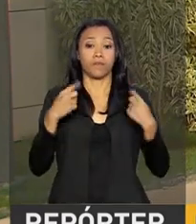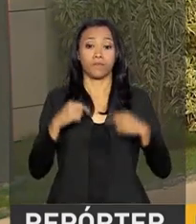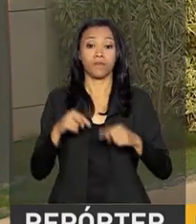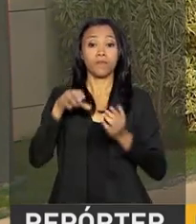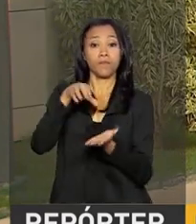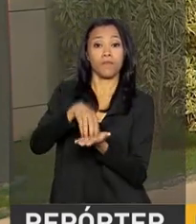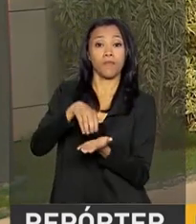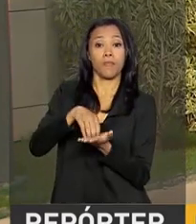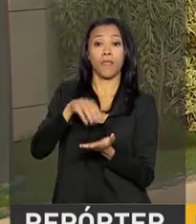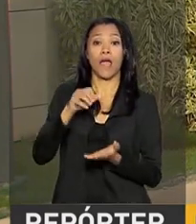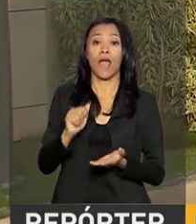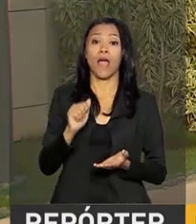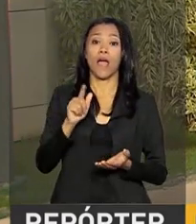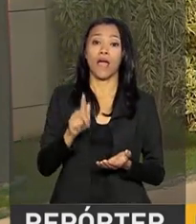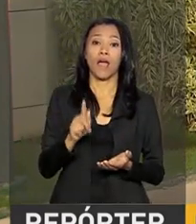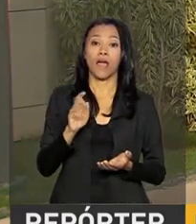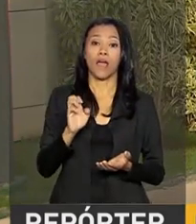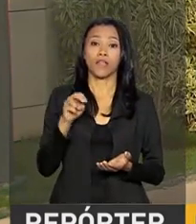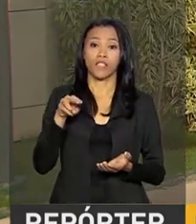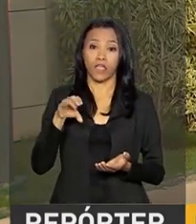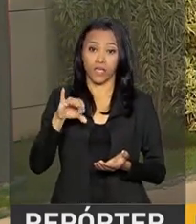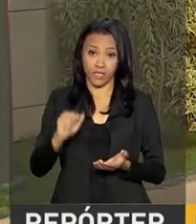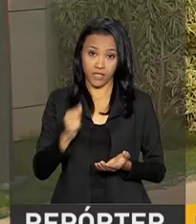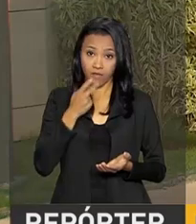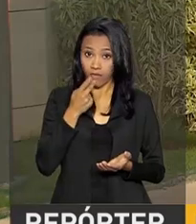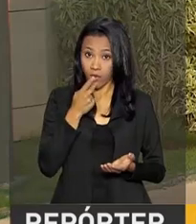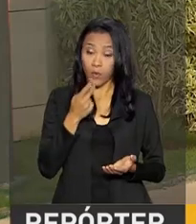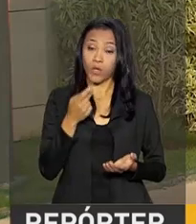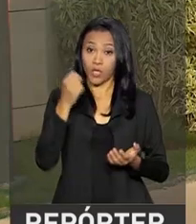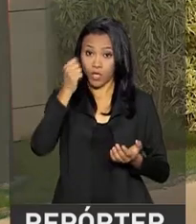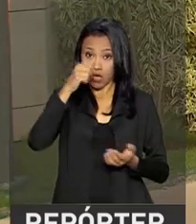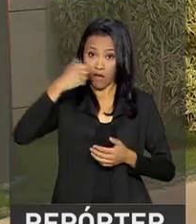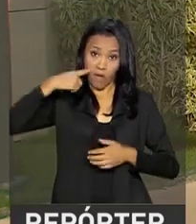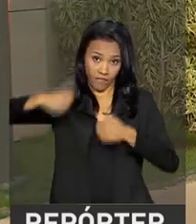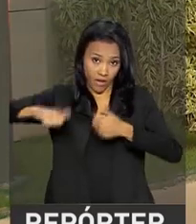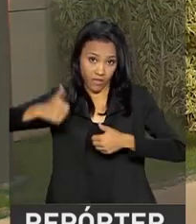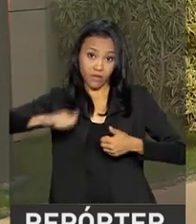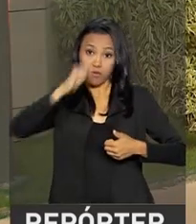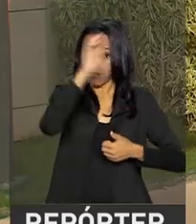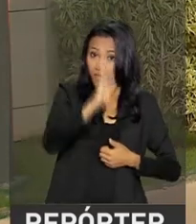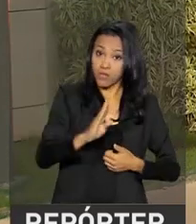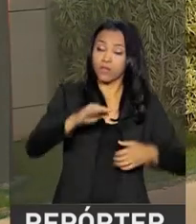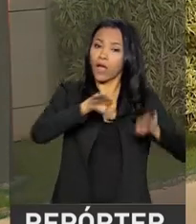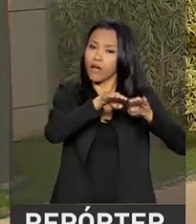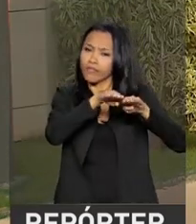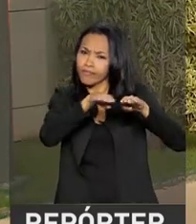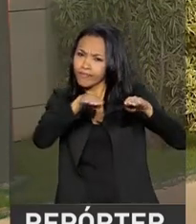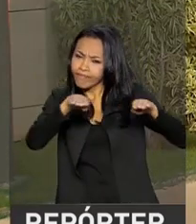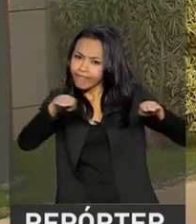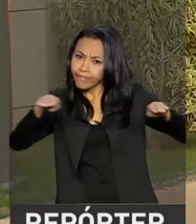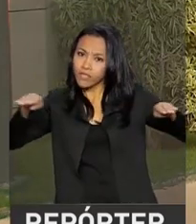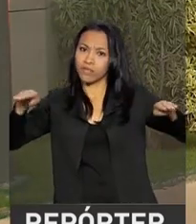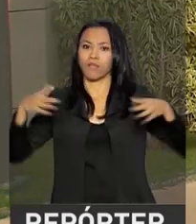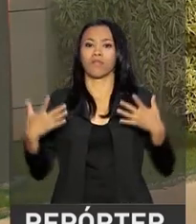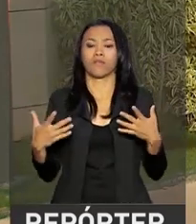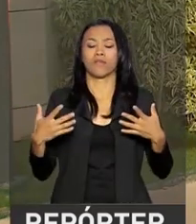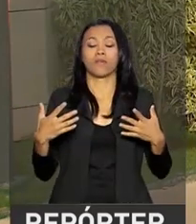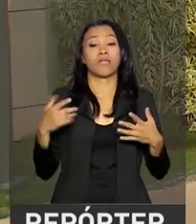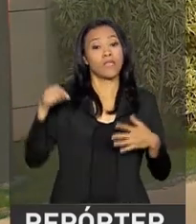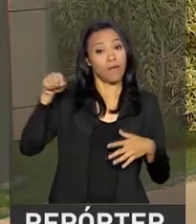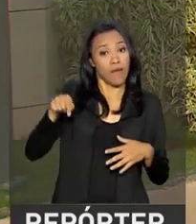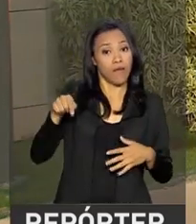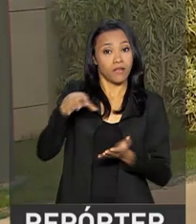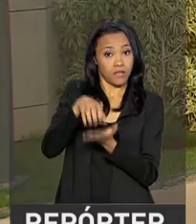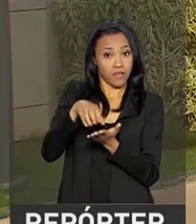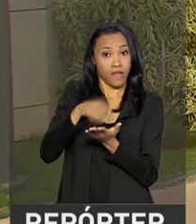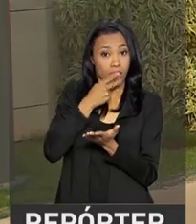colocou o brasil em perspectiva estável ou seja sem previsões para novo corte no curto e médio prazo segundo a agência